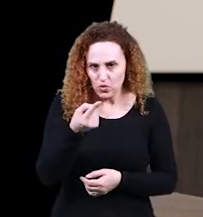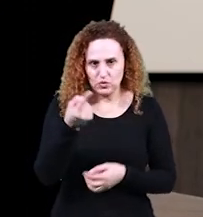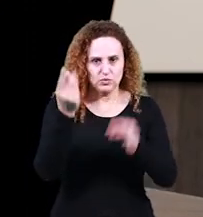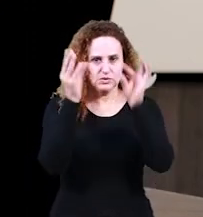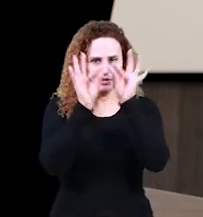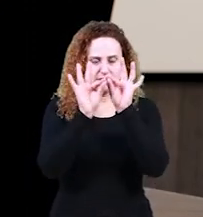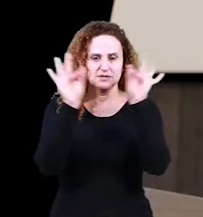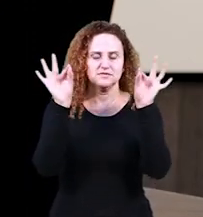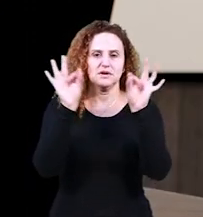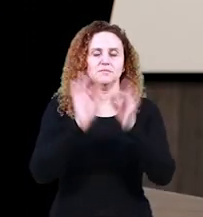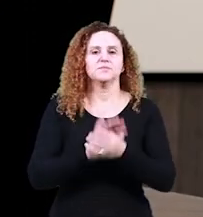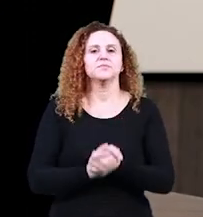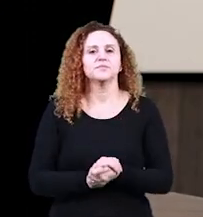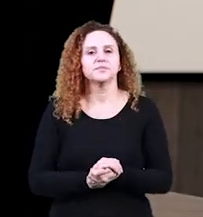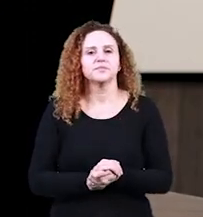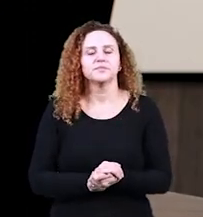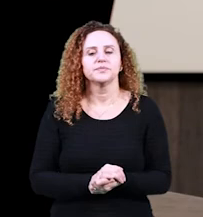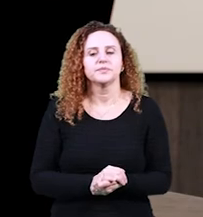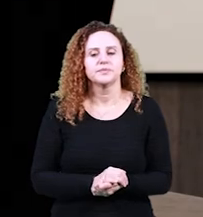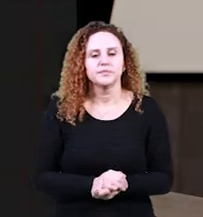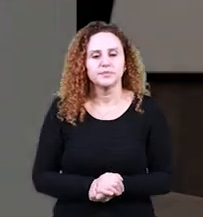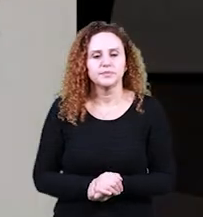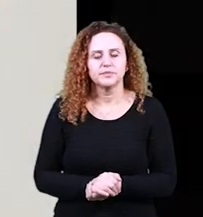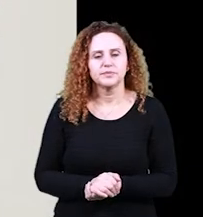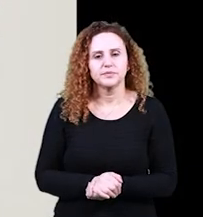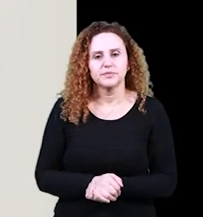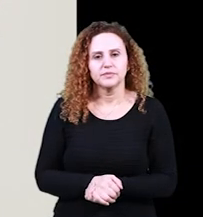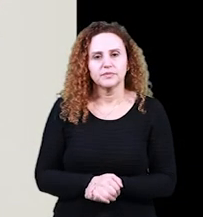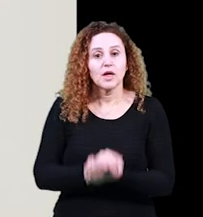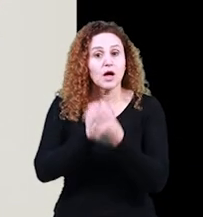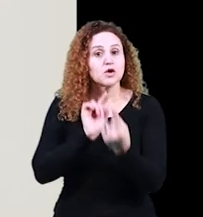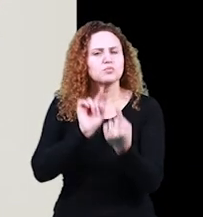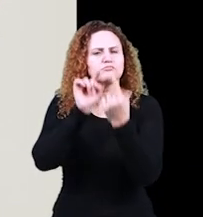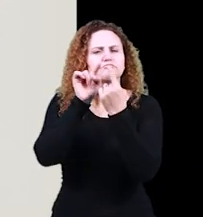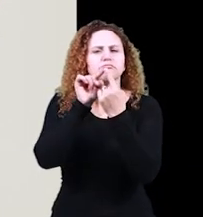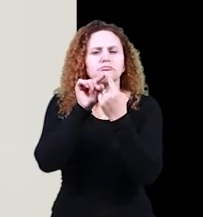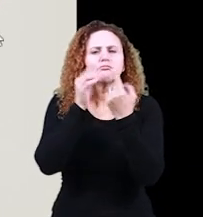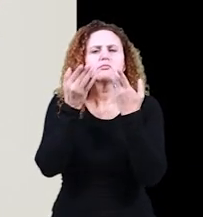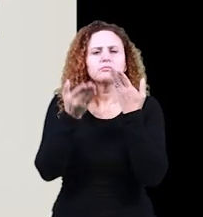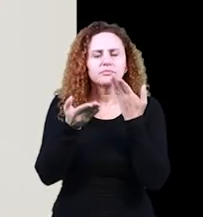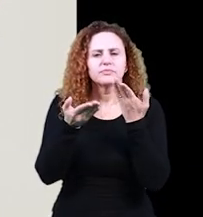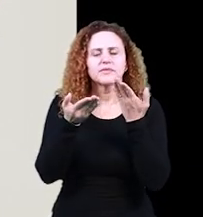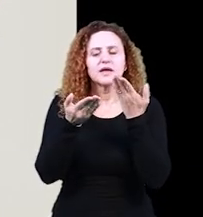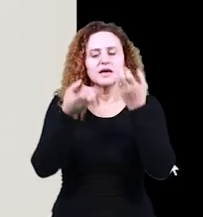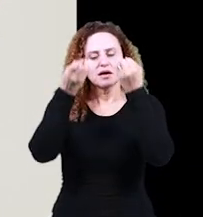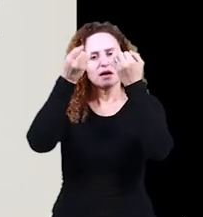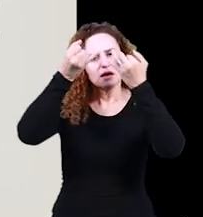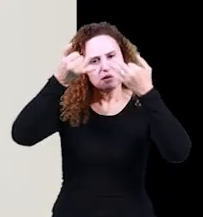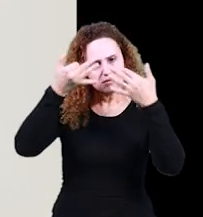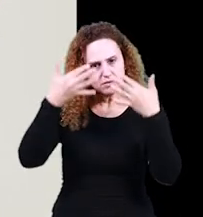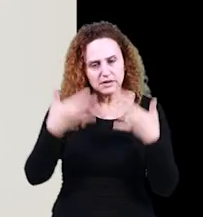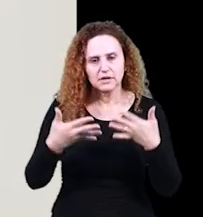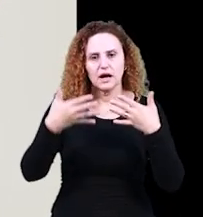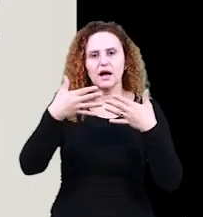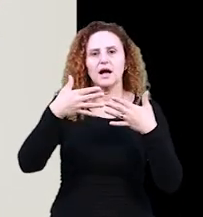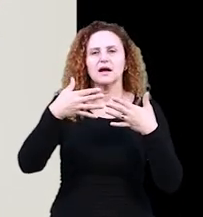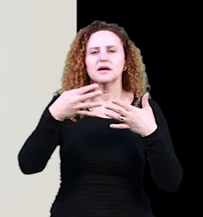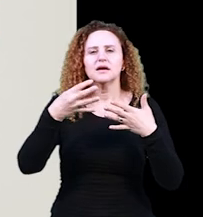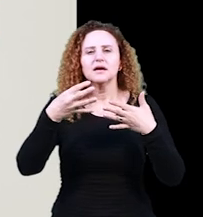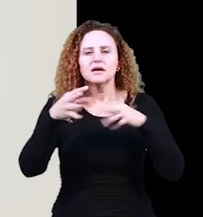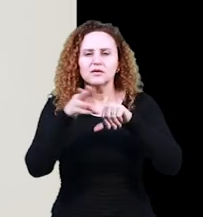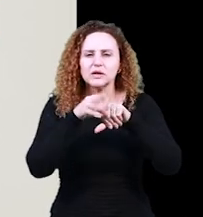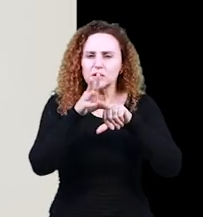outras frases a partir dela é a objetivo então é descrever e explicar o